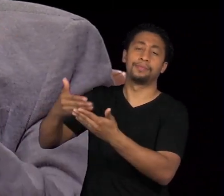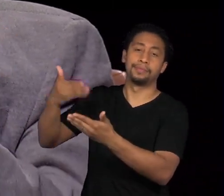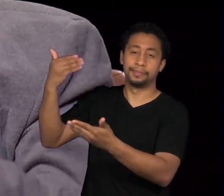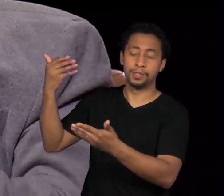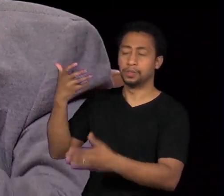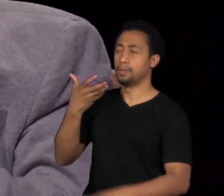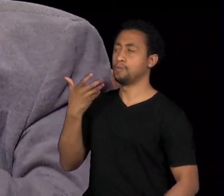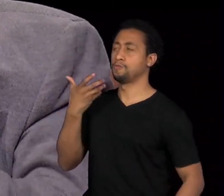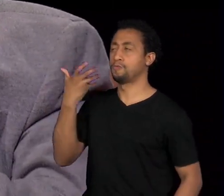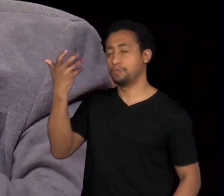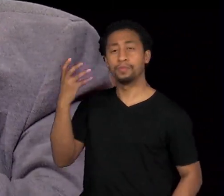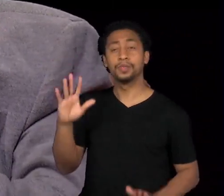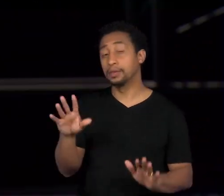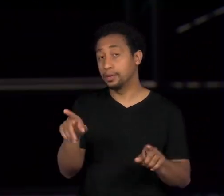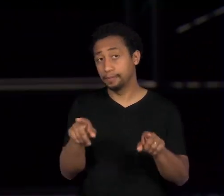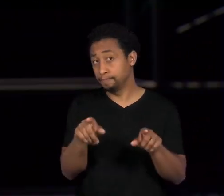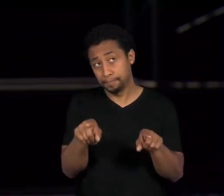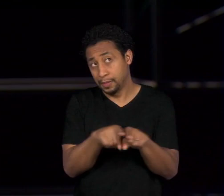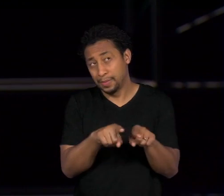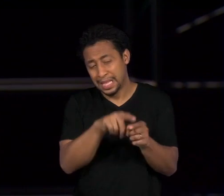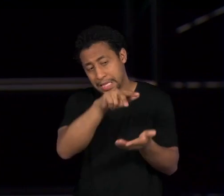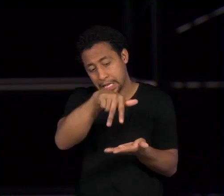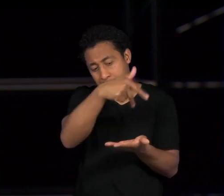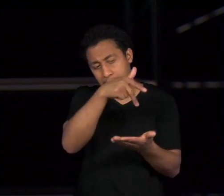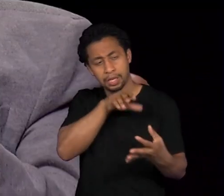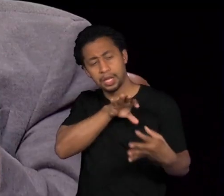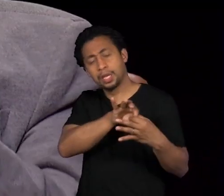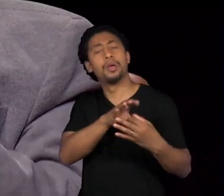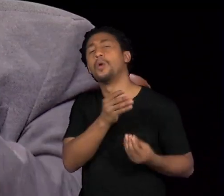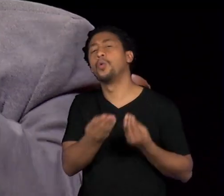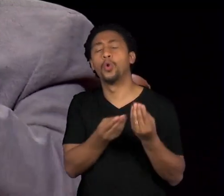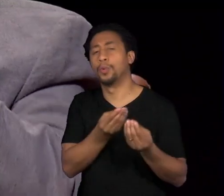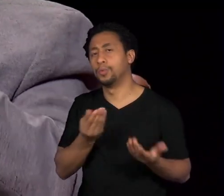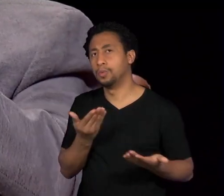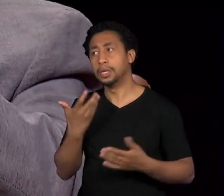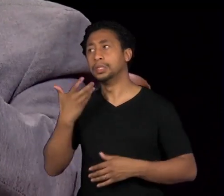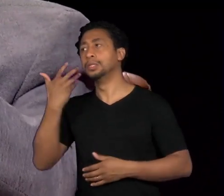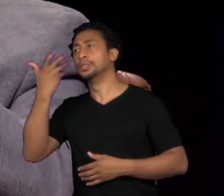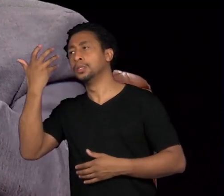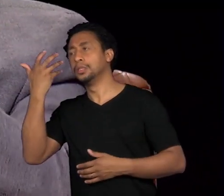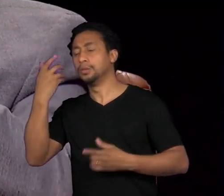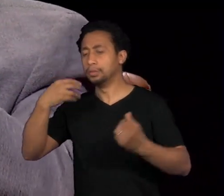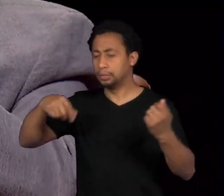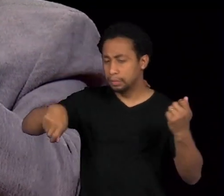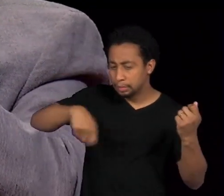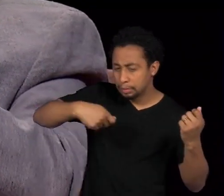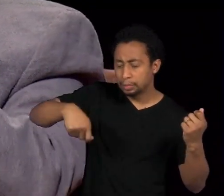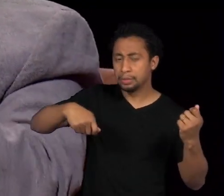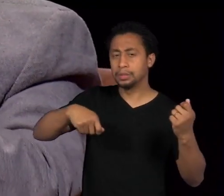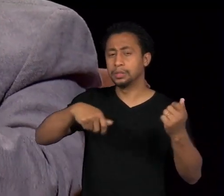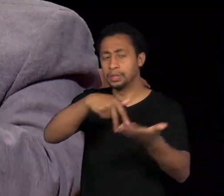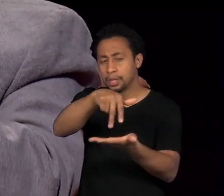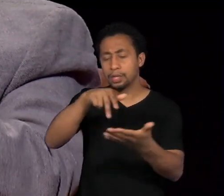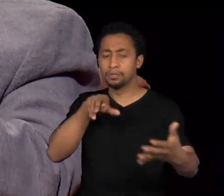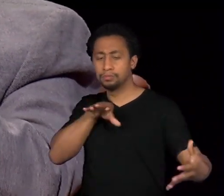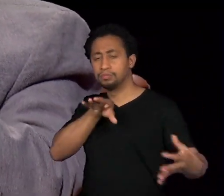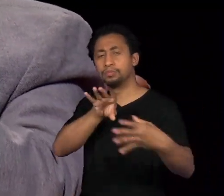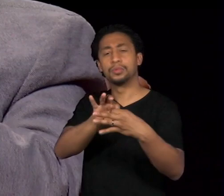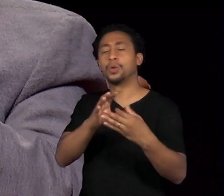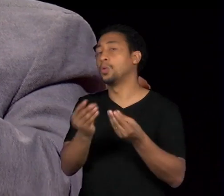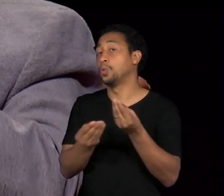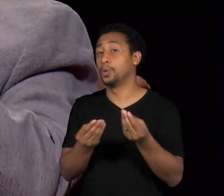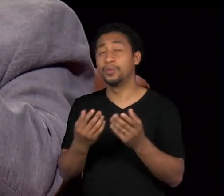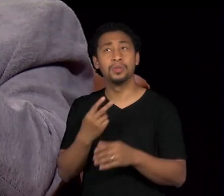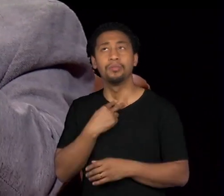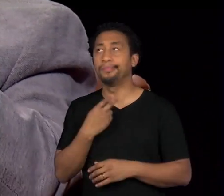popular como é que eu ligo essas duas coisas onde é porque isso não pode ficar dentro de uma visão subjetiva